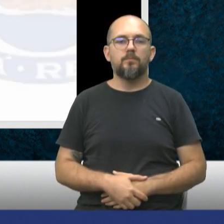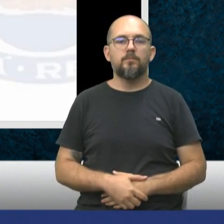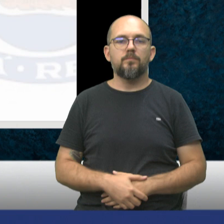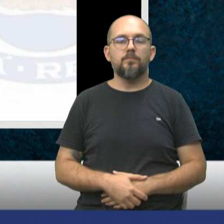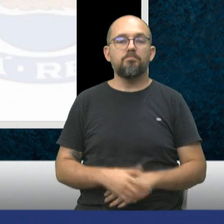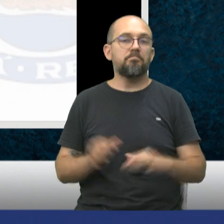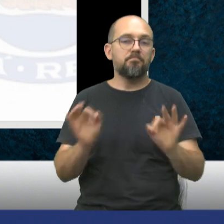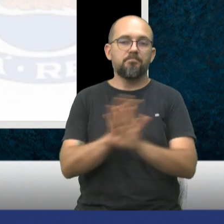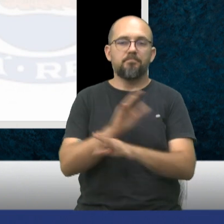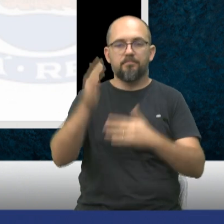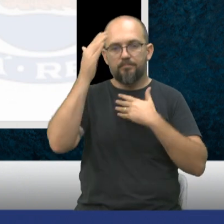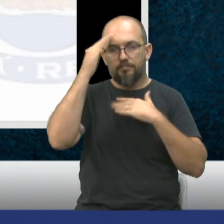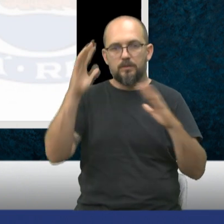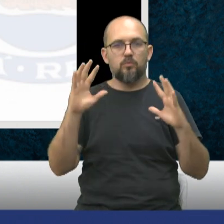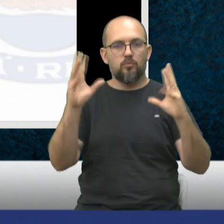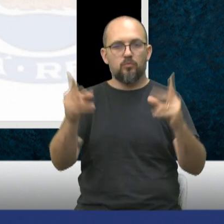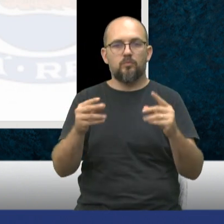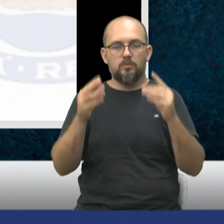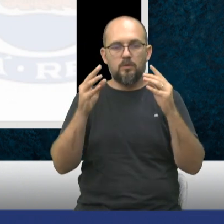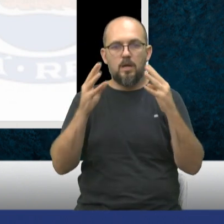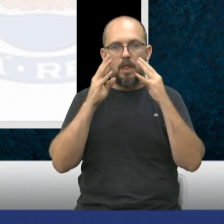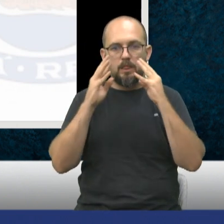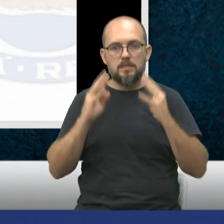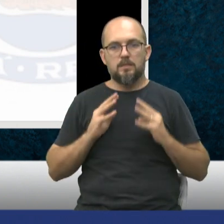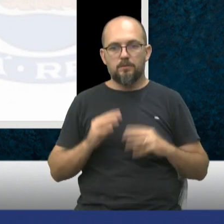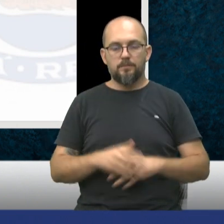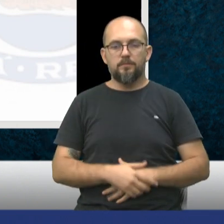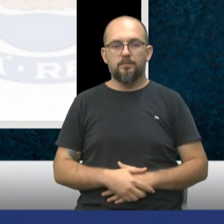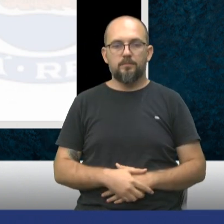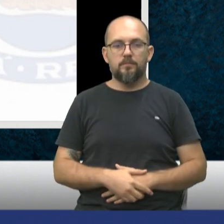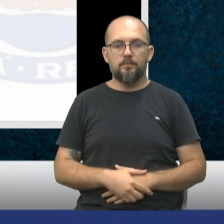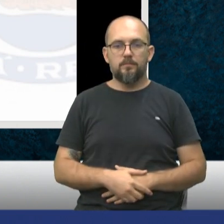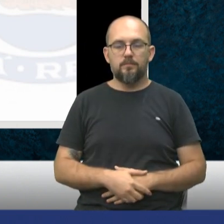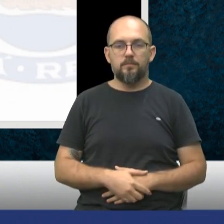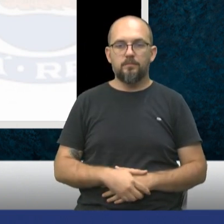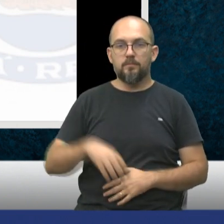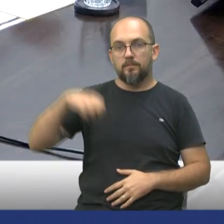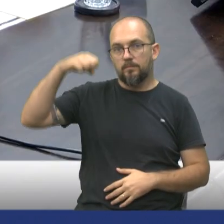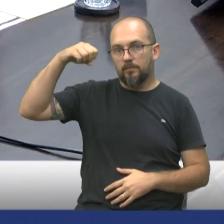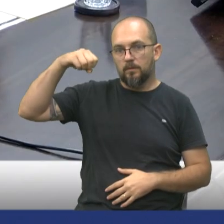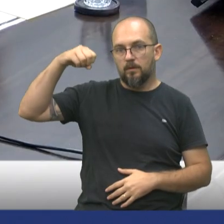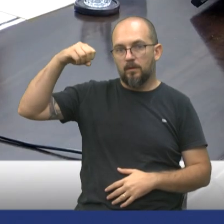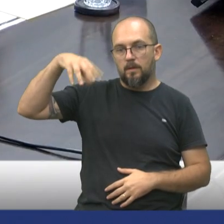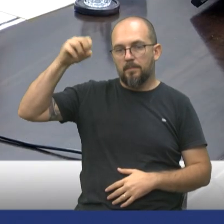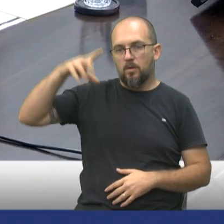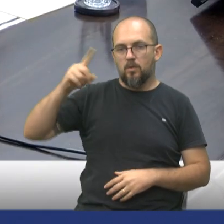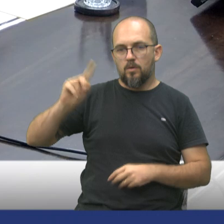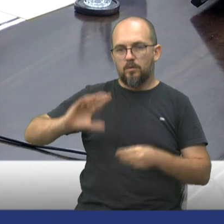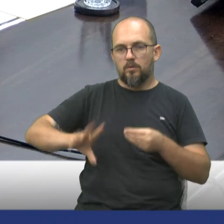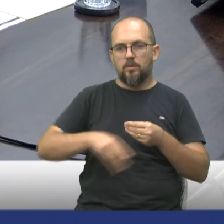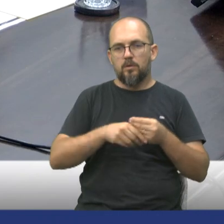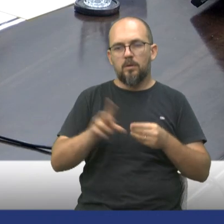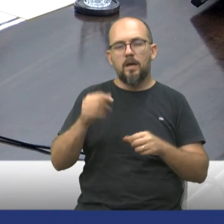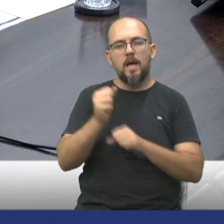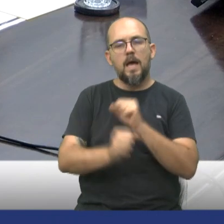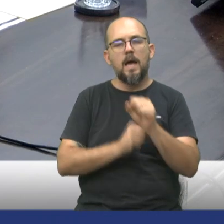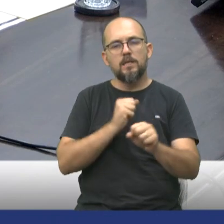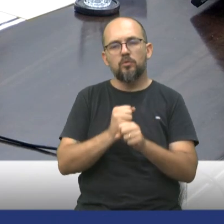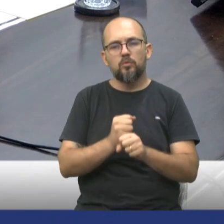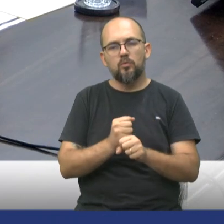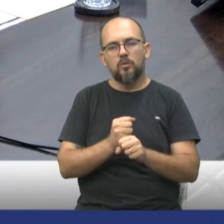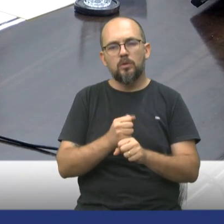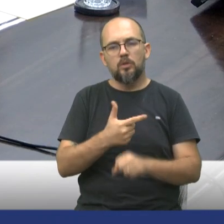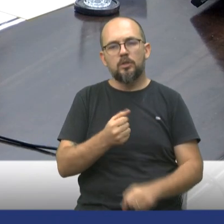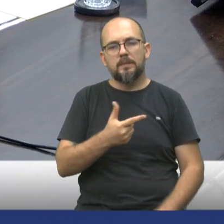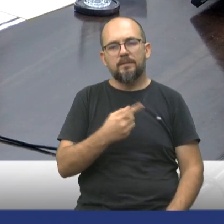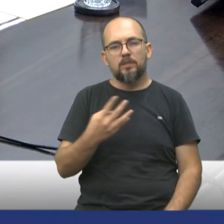Então é isso, obrigado a todos e pela atenção. Só fazer essa última... Sim. No ano de 2024,